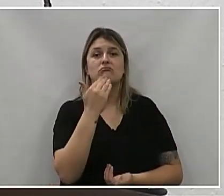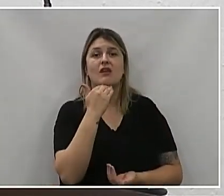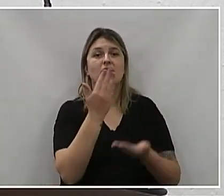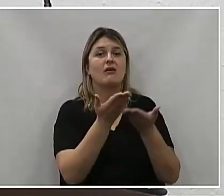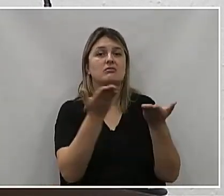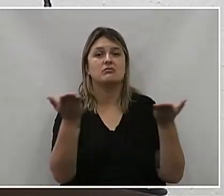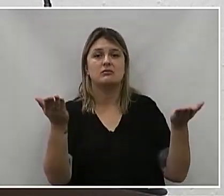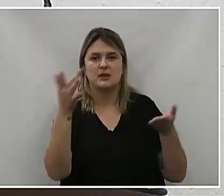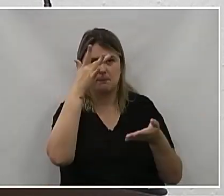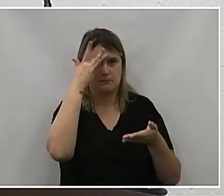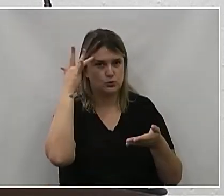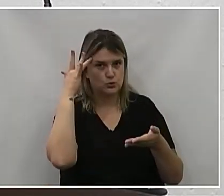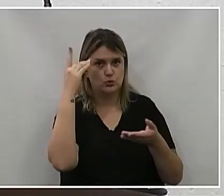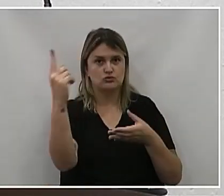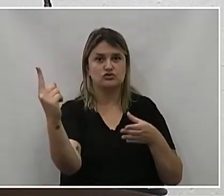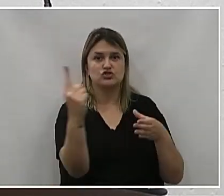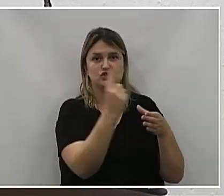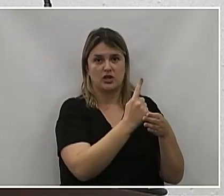população.